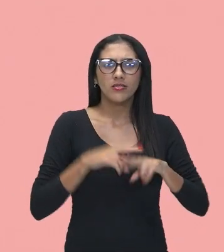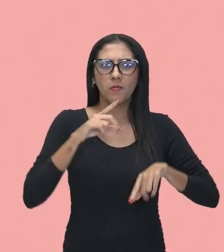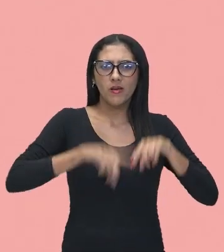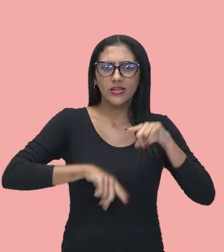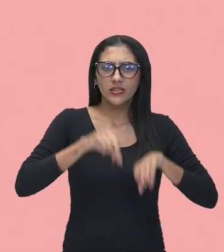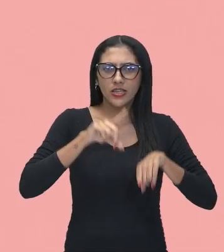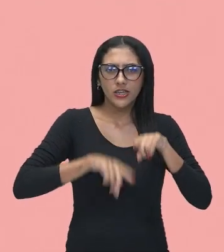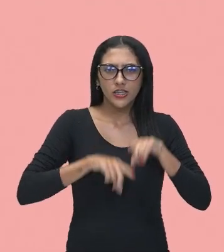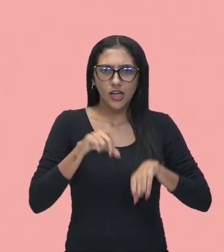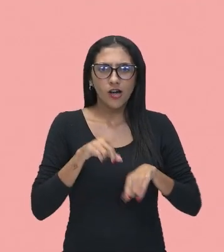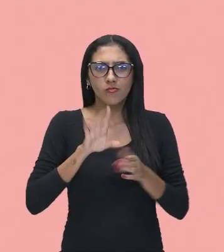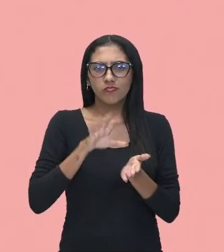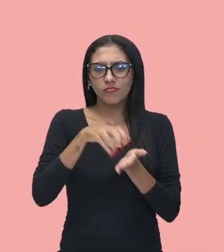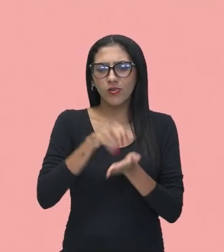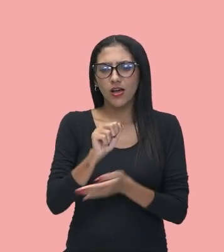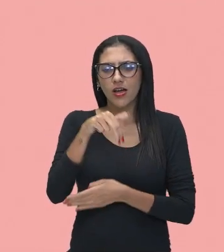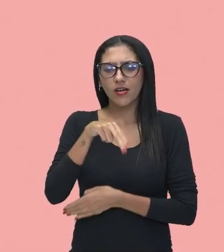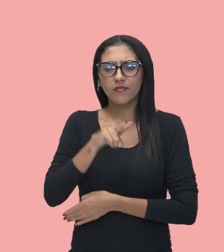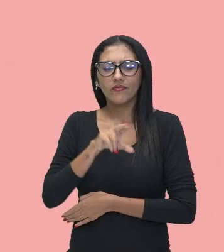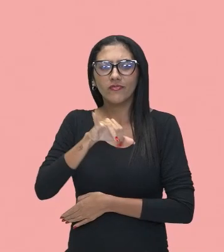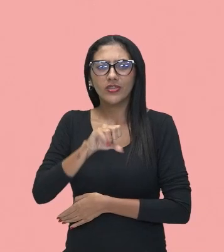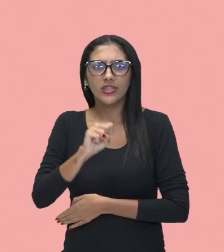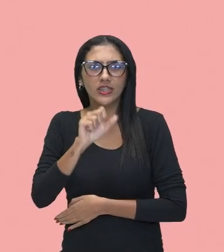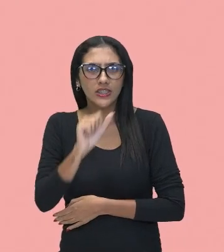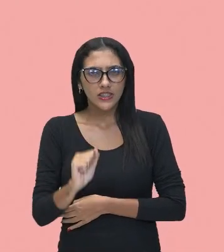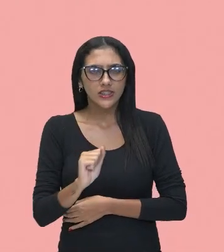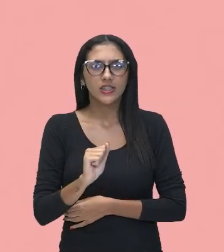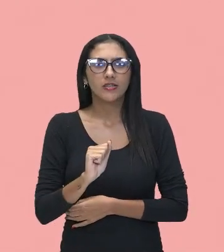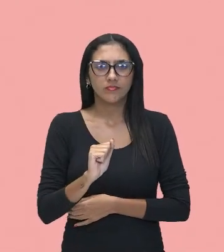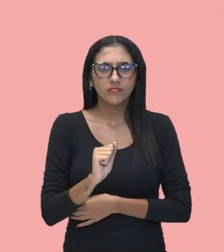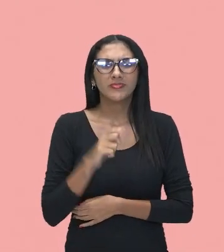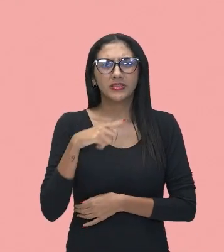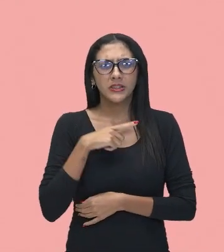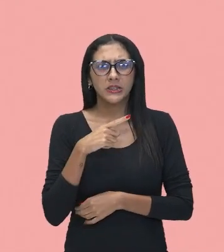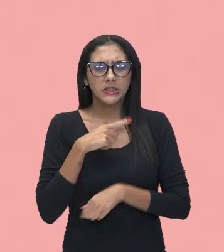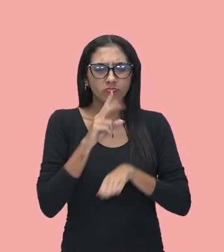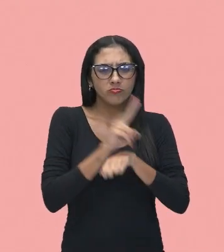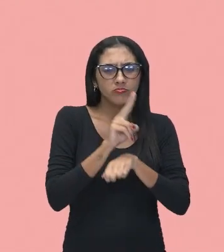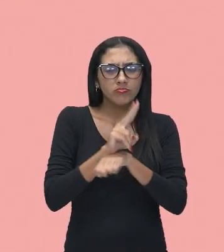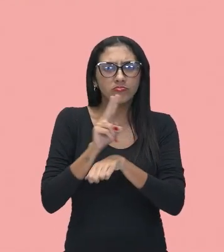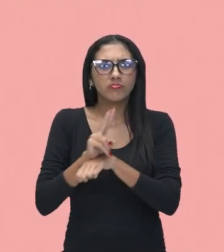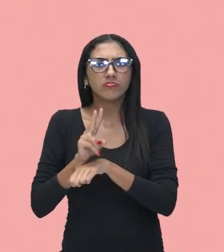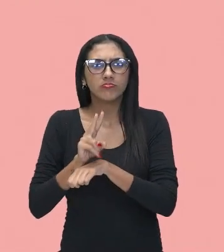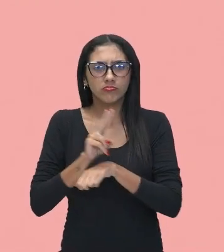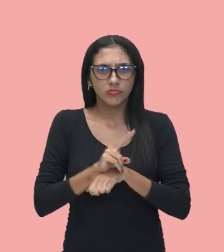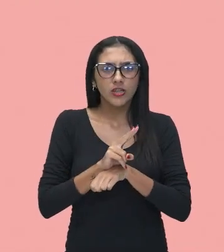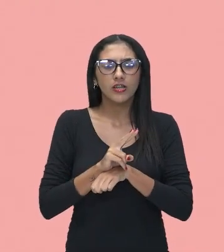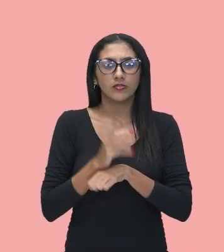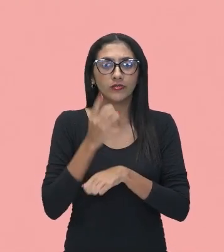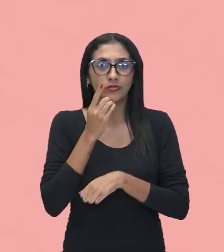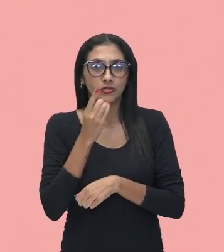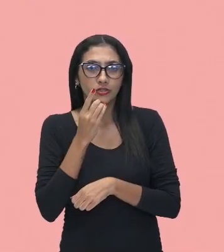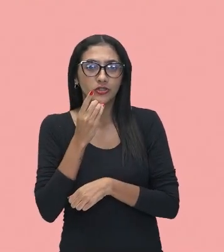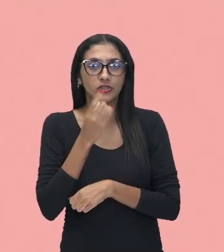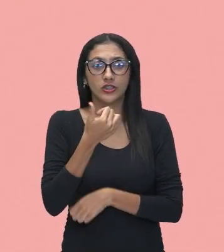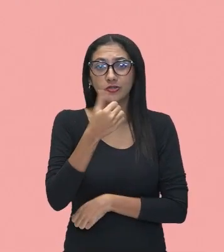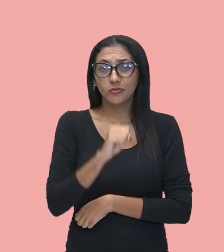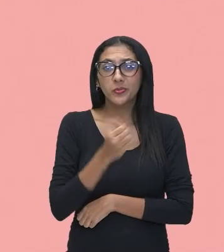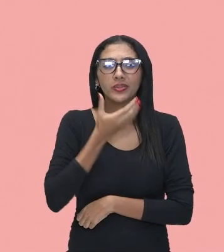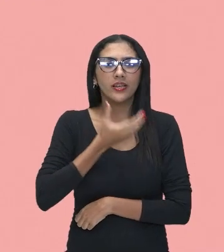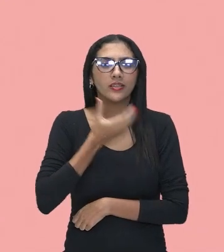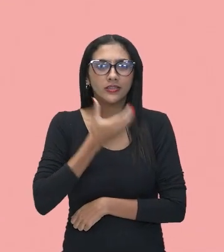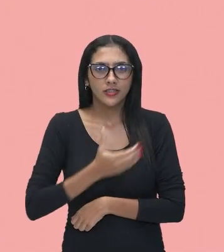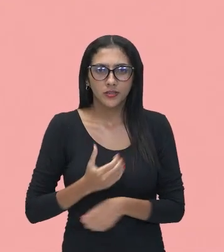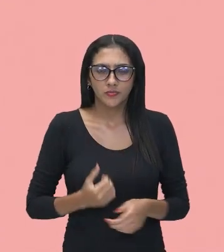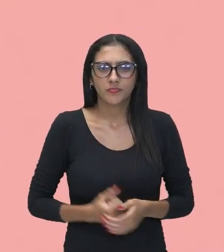Agência Nacional de Vigilância Sanitária, Anvisa, em operação conjunta no domingo, 18 de dezembro. De acordo com o